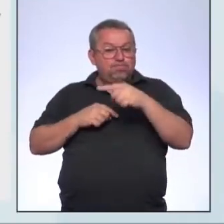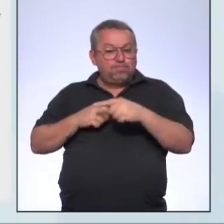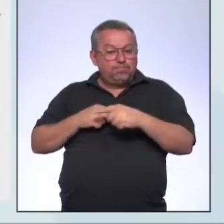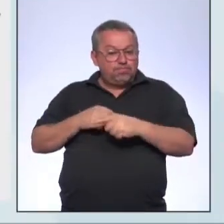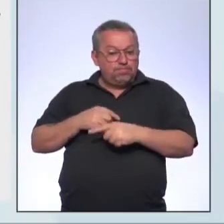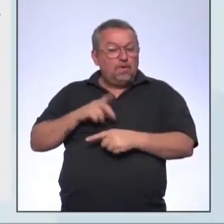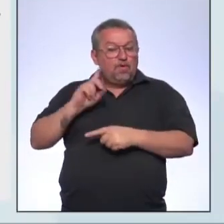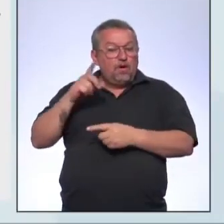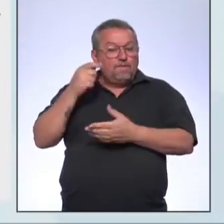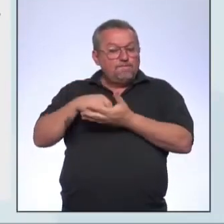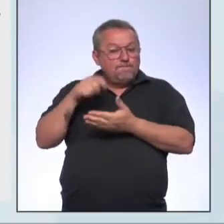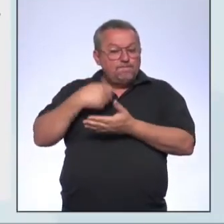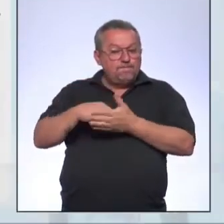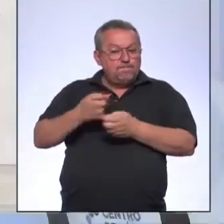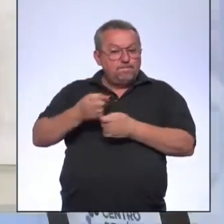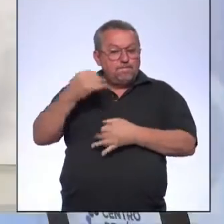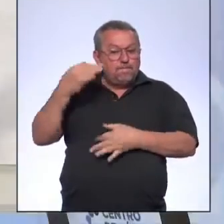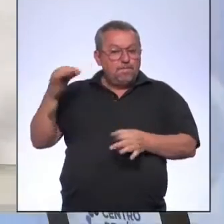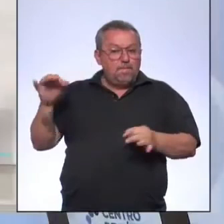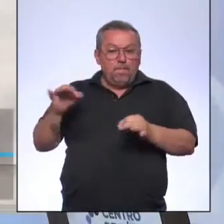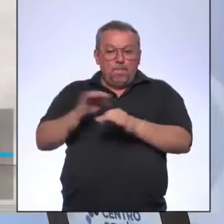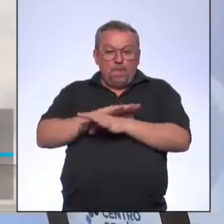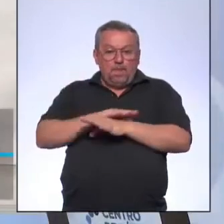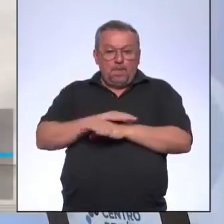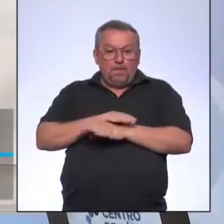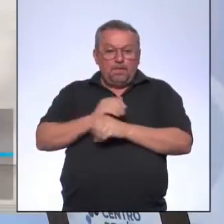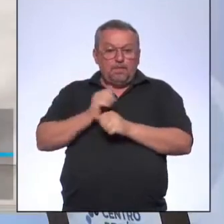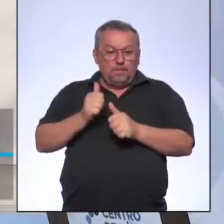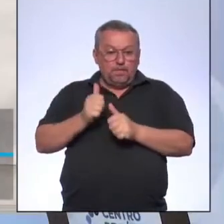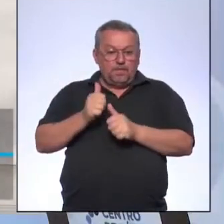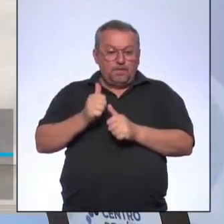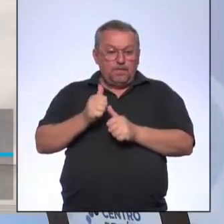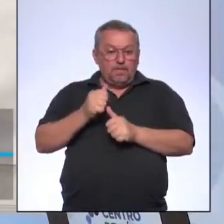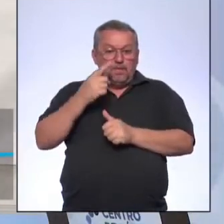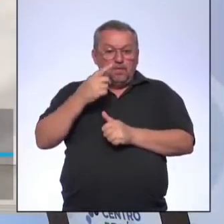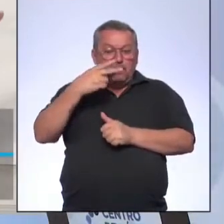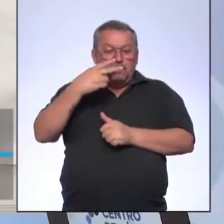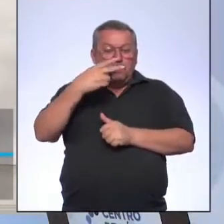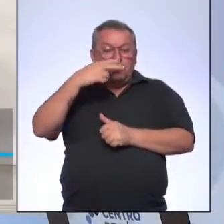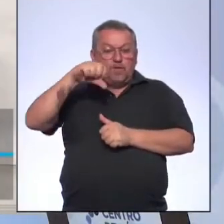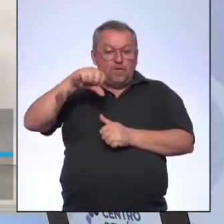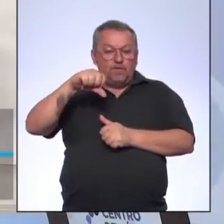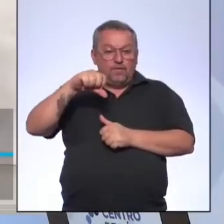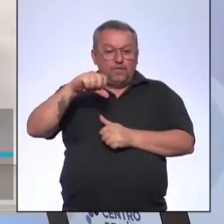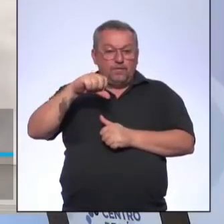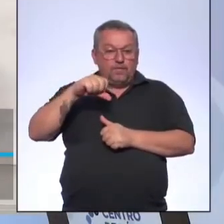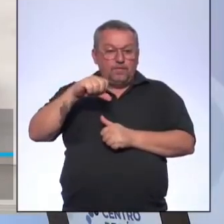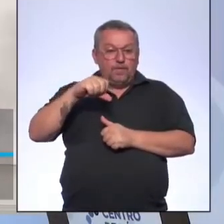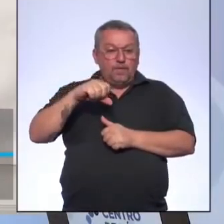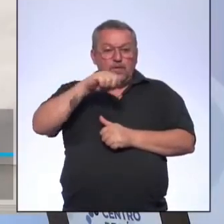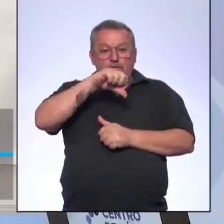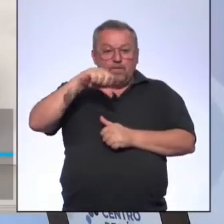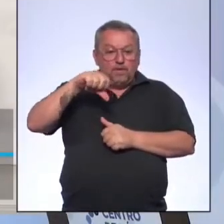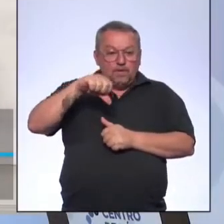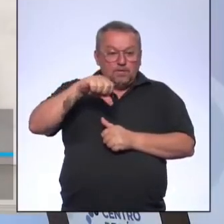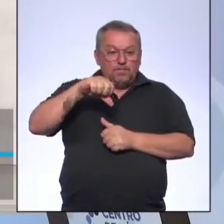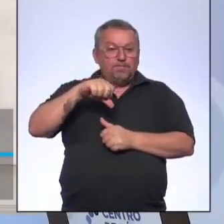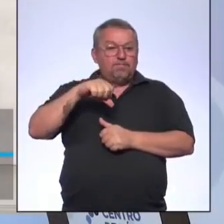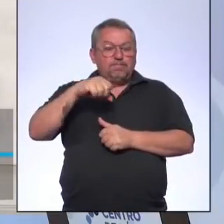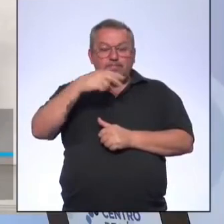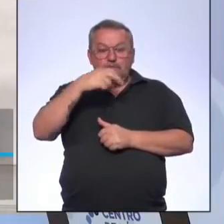vai escrevendo no chat. Terminou? Já vai para lá. Então, 1929 vai falar de tal assunto. 1999, tal